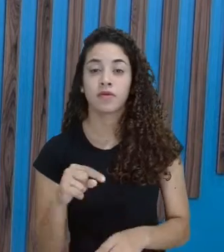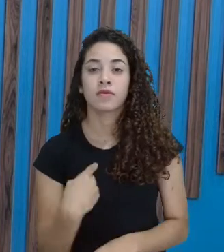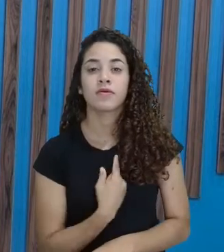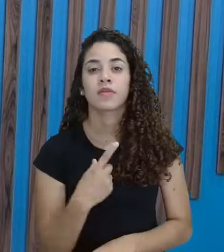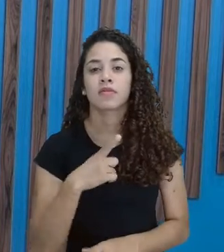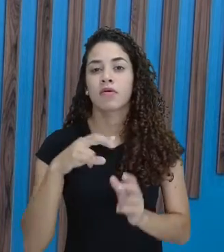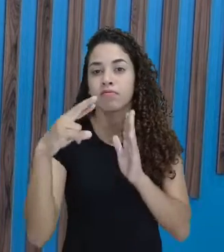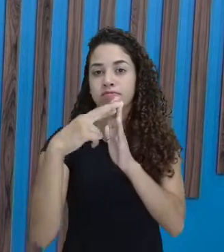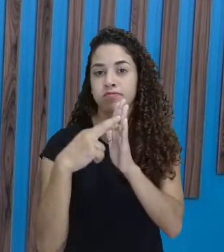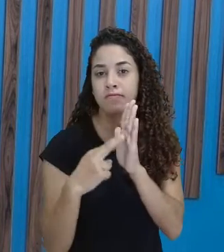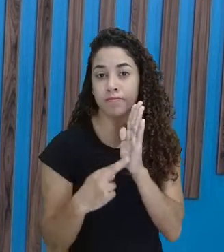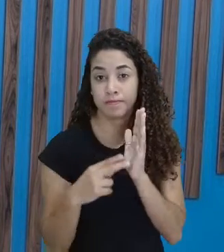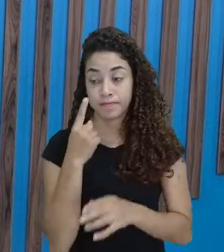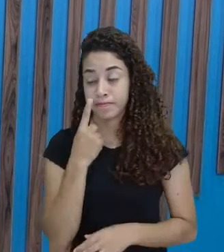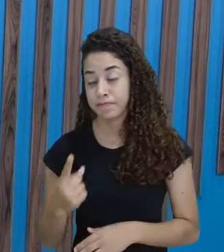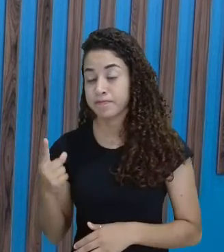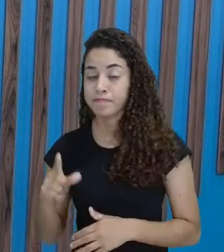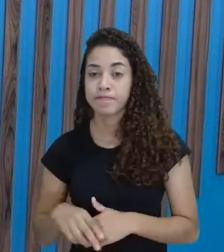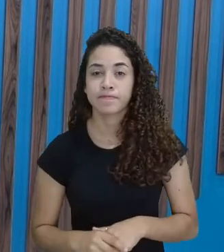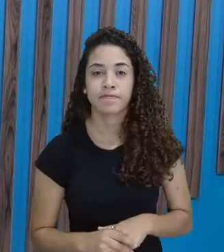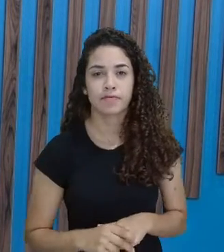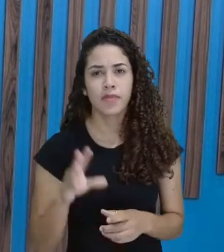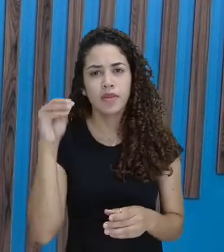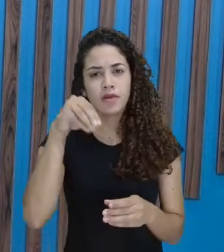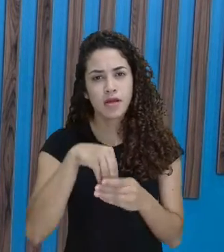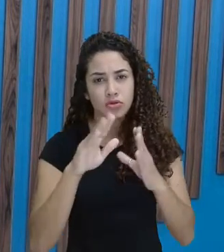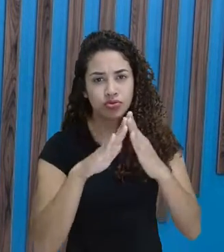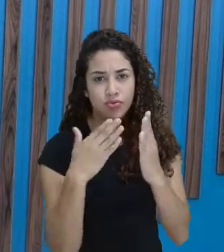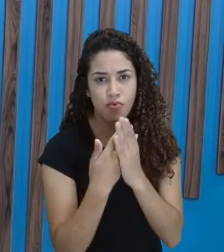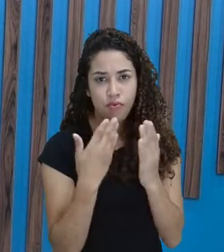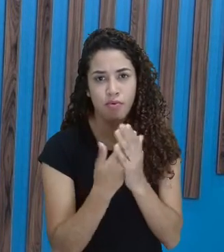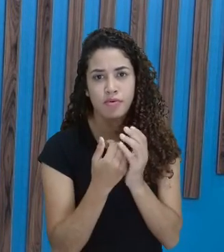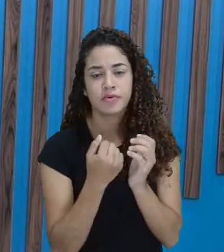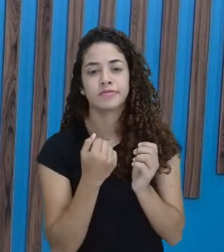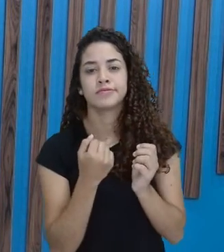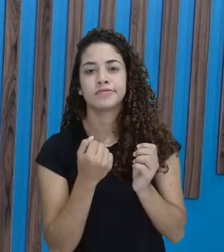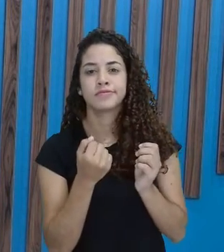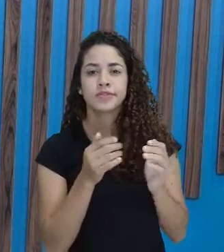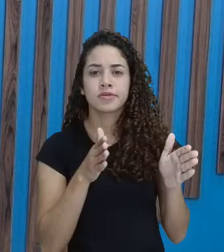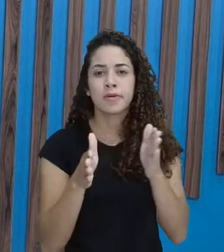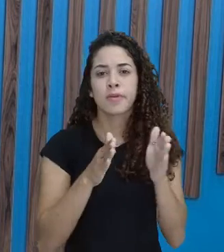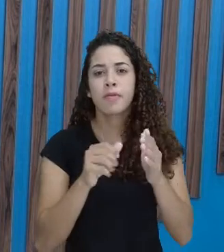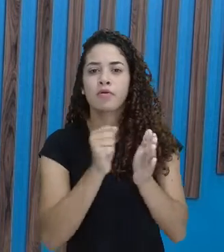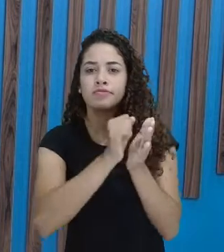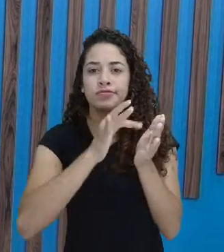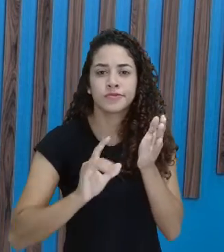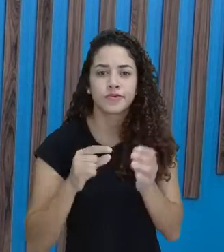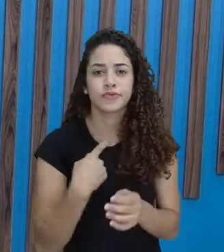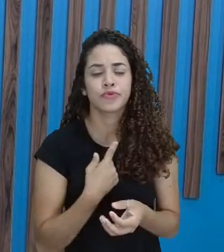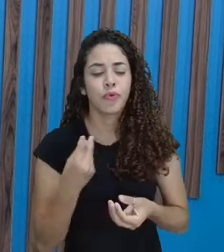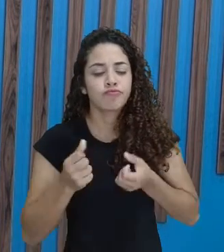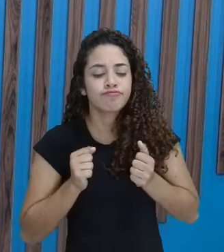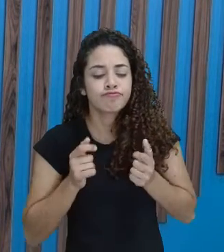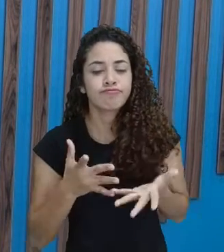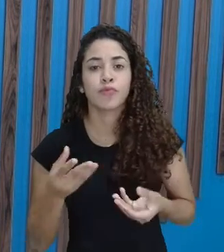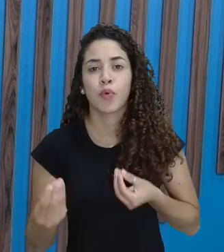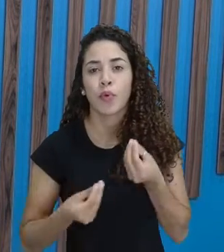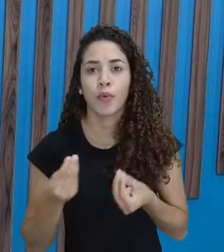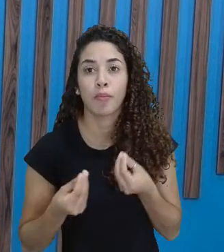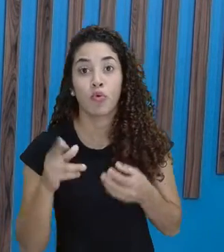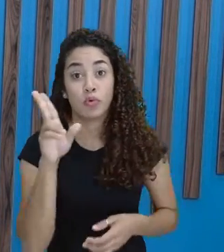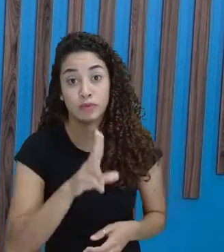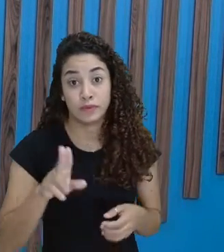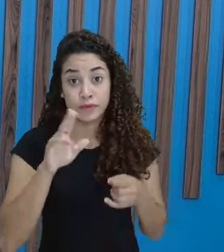essas regras, olha aqui. Dentro da escola, durante as atividades, como vamos agir, né? O uso